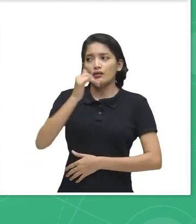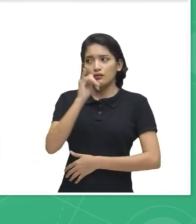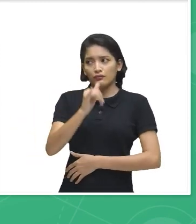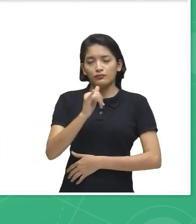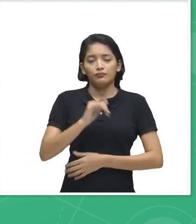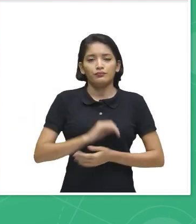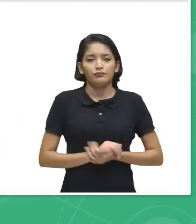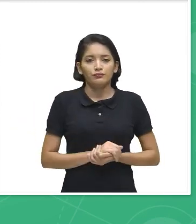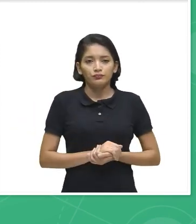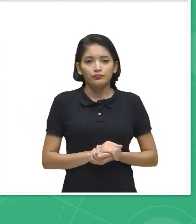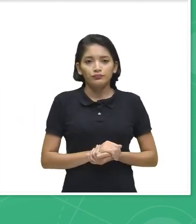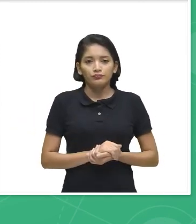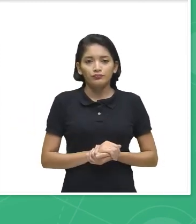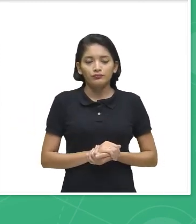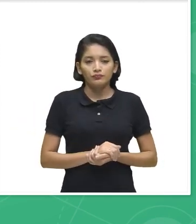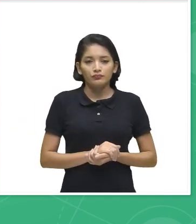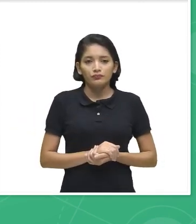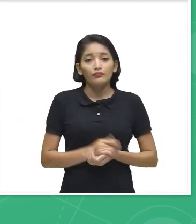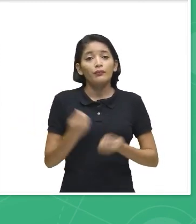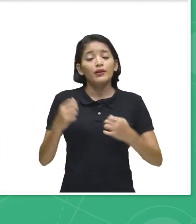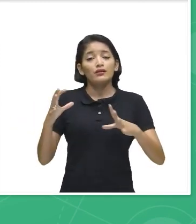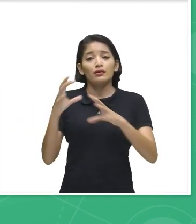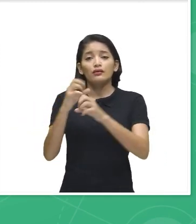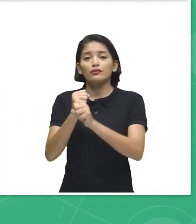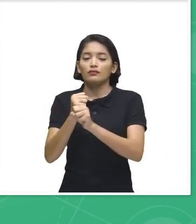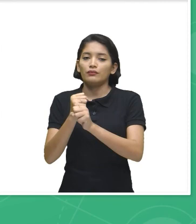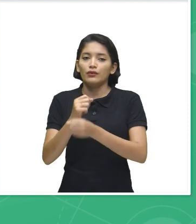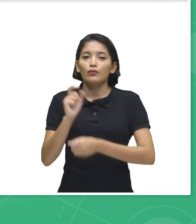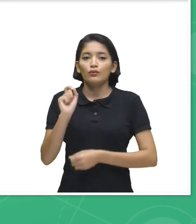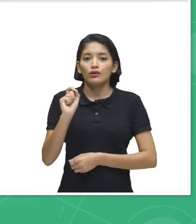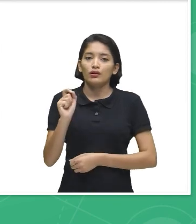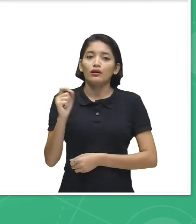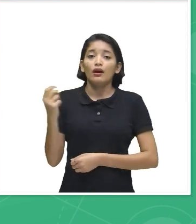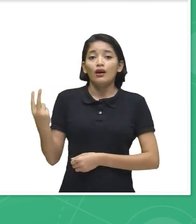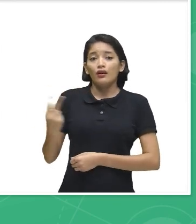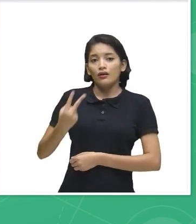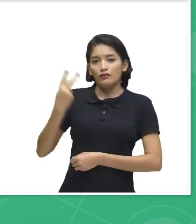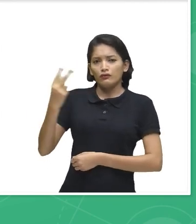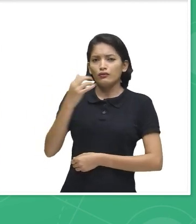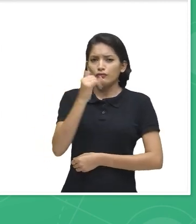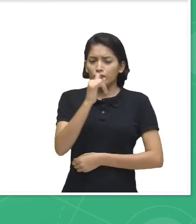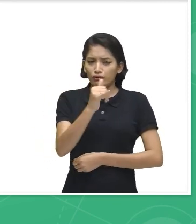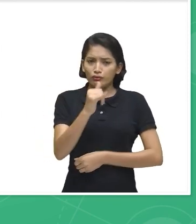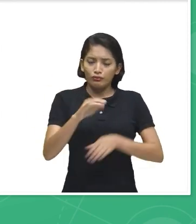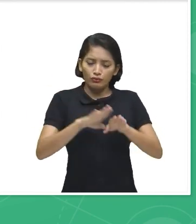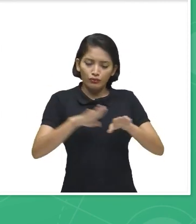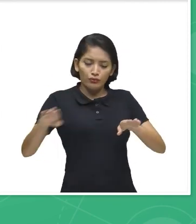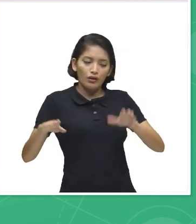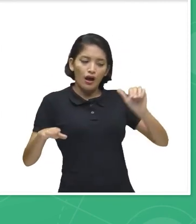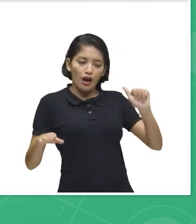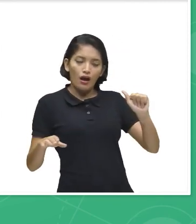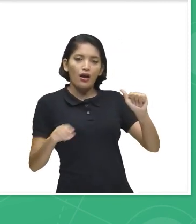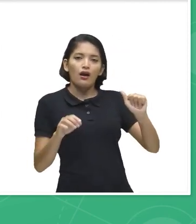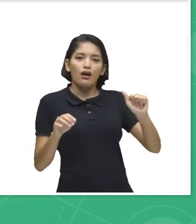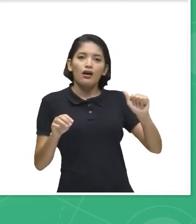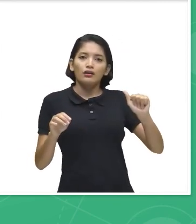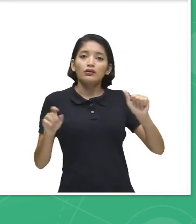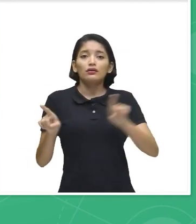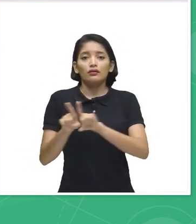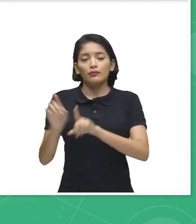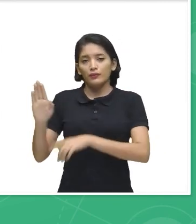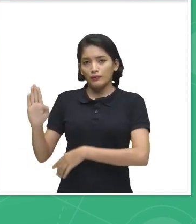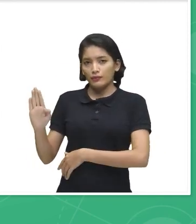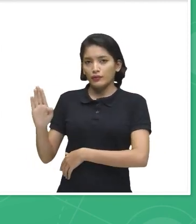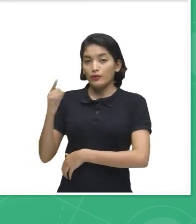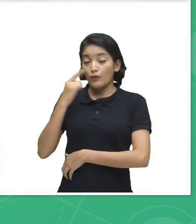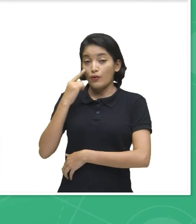Determine, olha só, o que ele quer? O valor do potencial elétrico nas superfícies A e B. Vamos voltar aqui, olha, na figura.